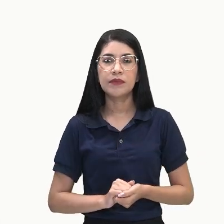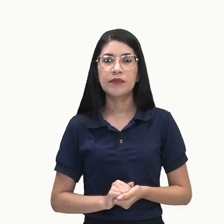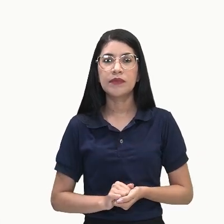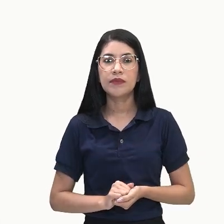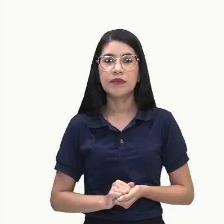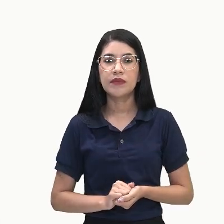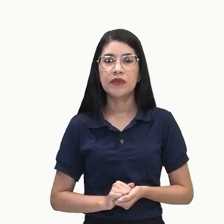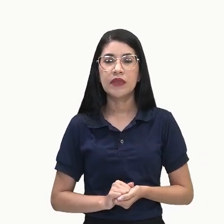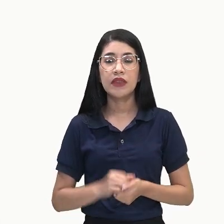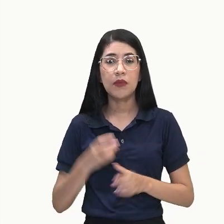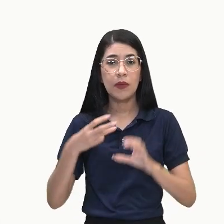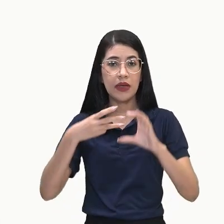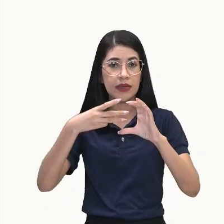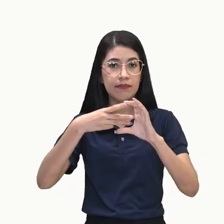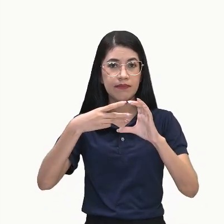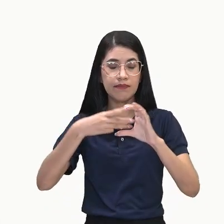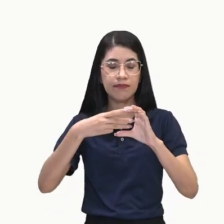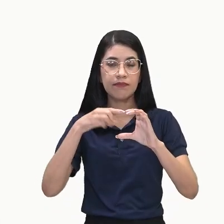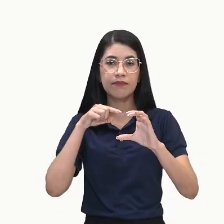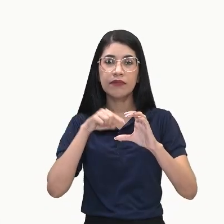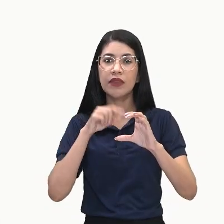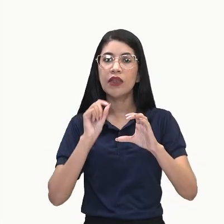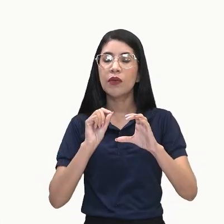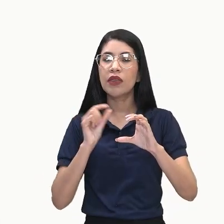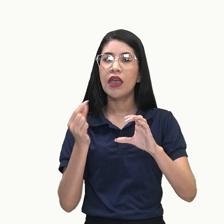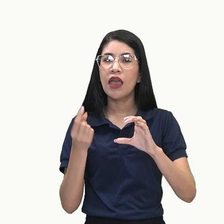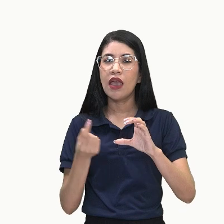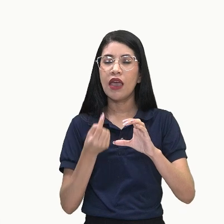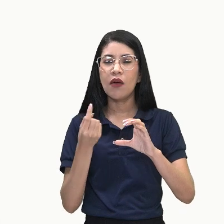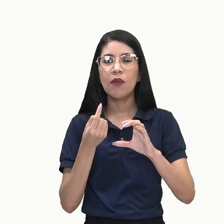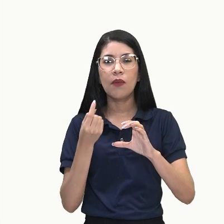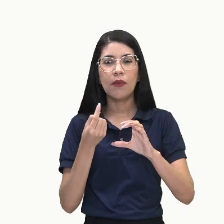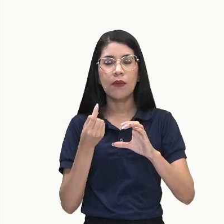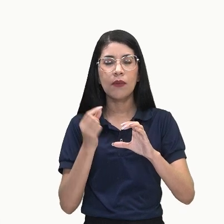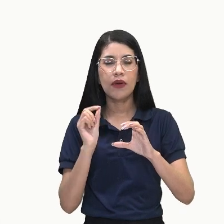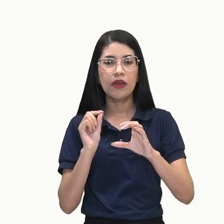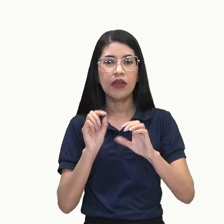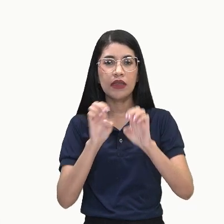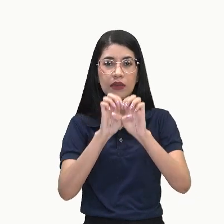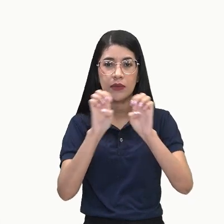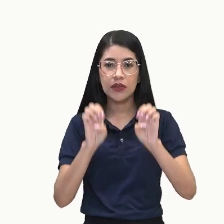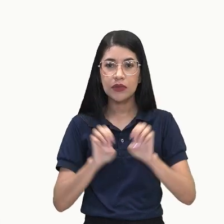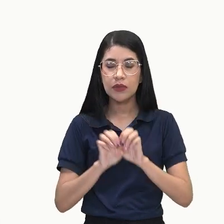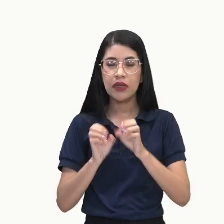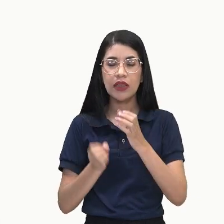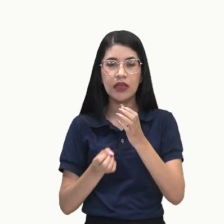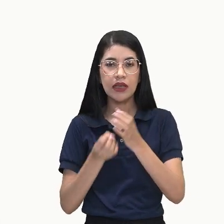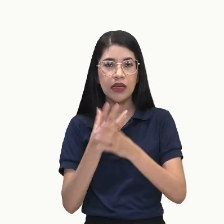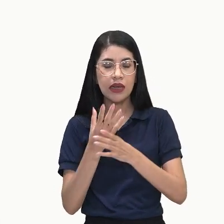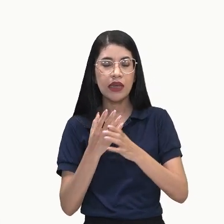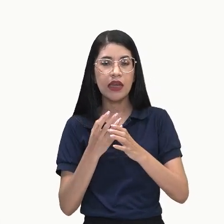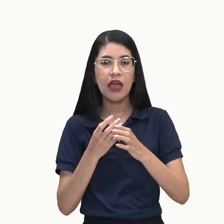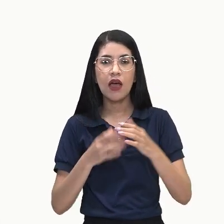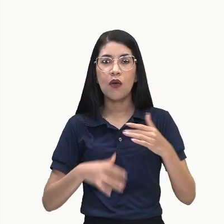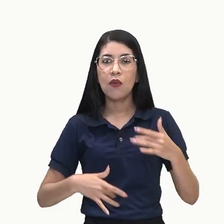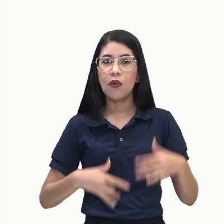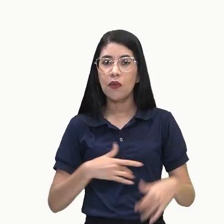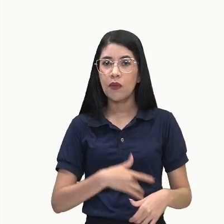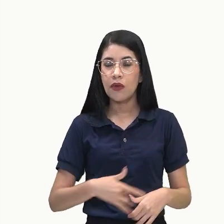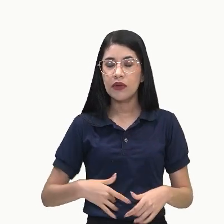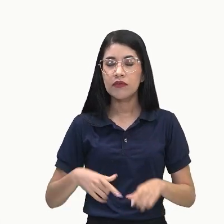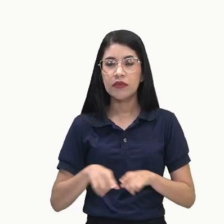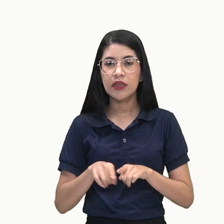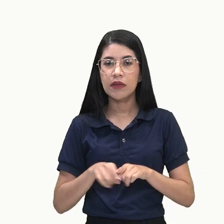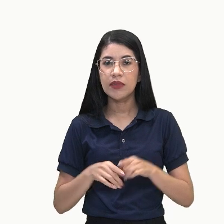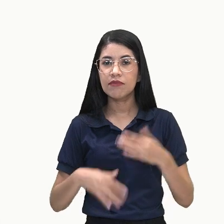a célula é a unidade estrutural, porque forma a estrutura do organismo. Imaginem